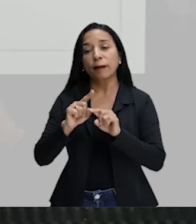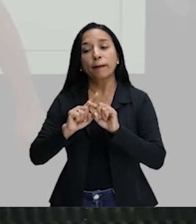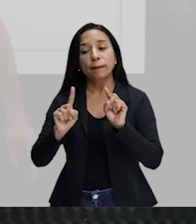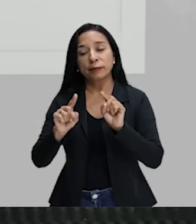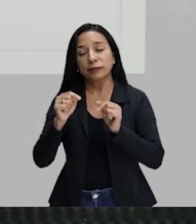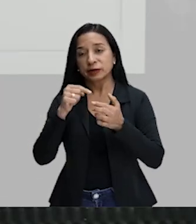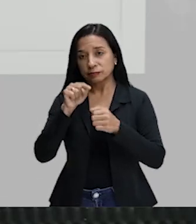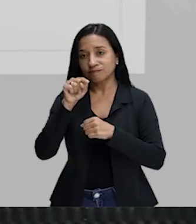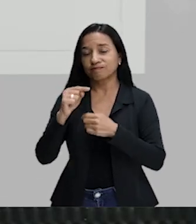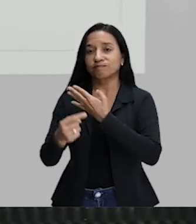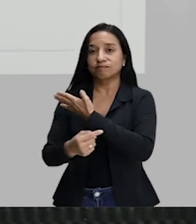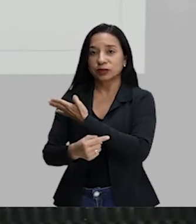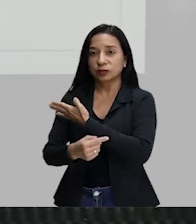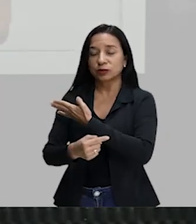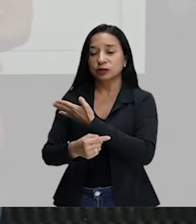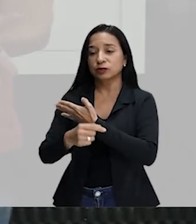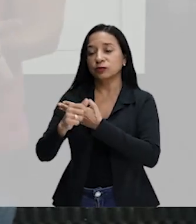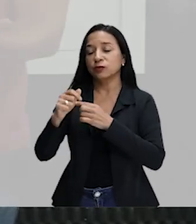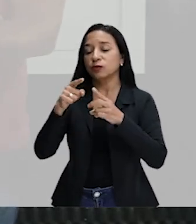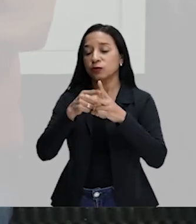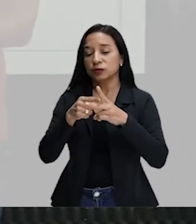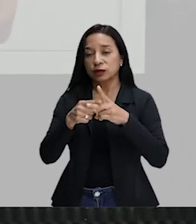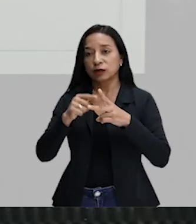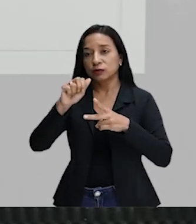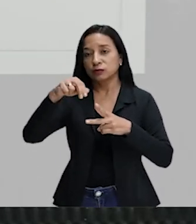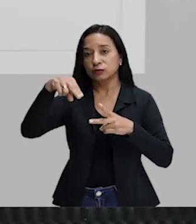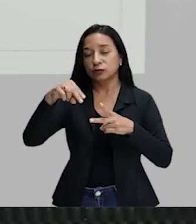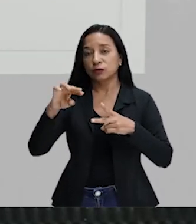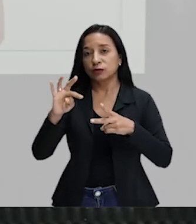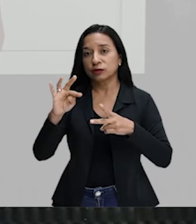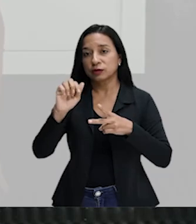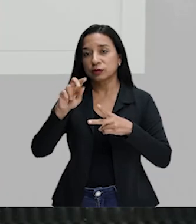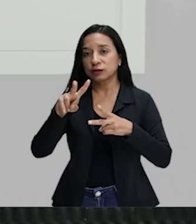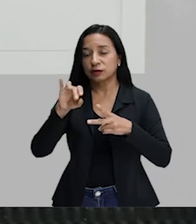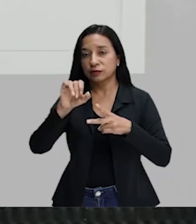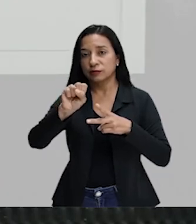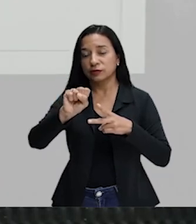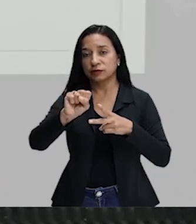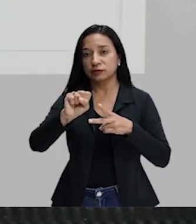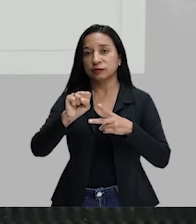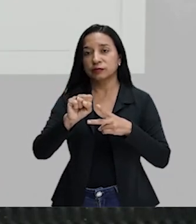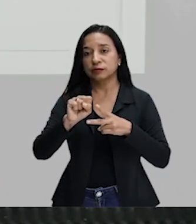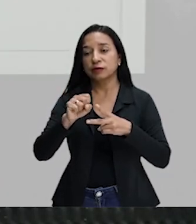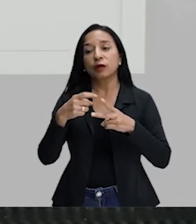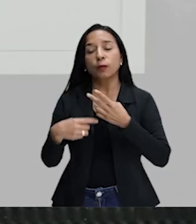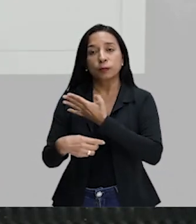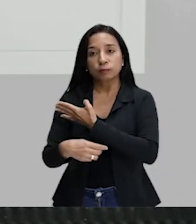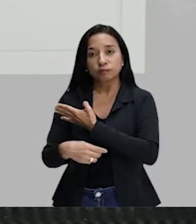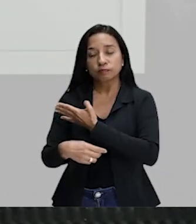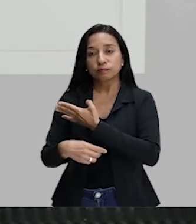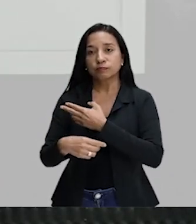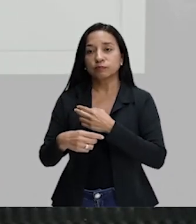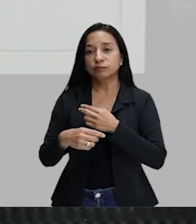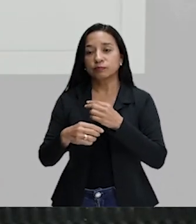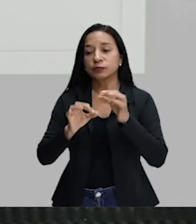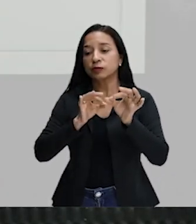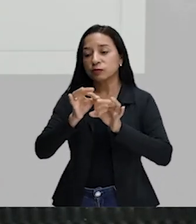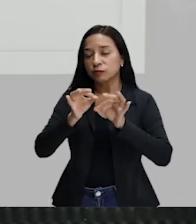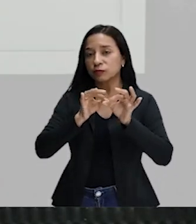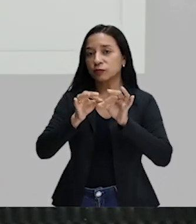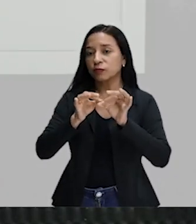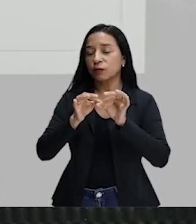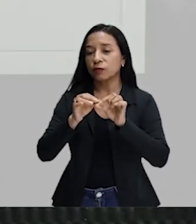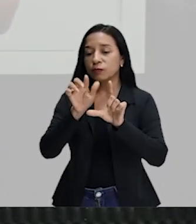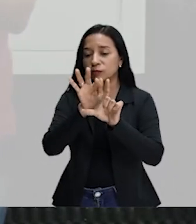notáveis. 45 e 30 eu sei o seno e o cosseno deles. Então você coloca aquele arco na forma de uma soma de arco que